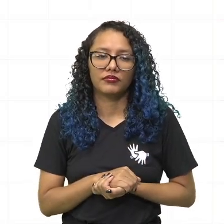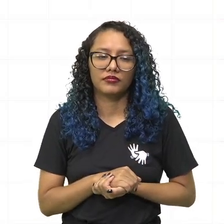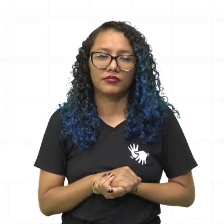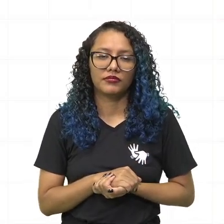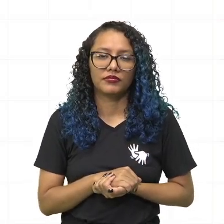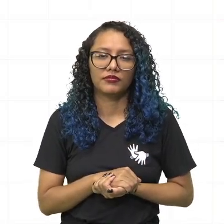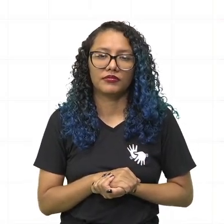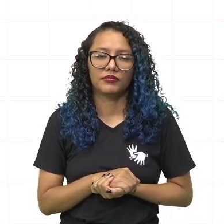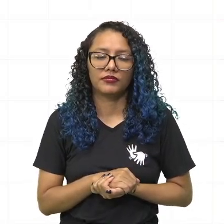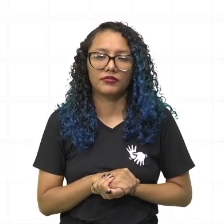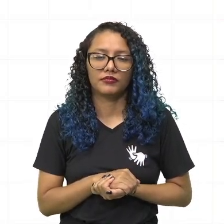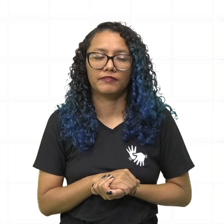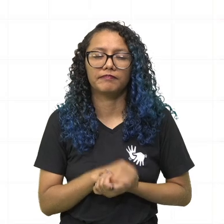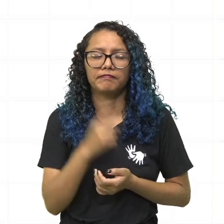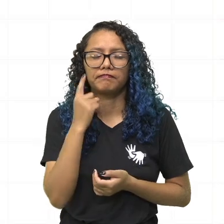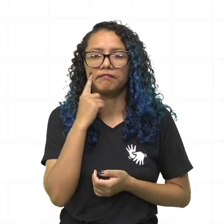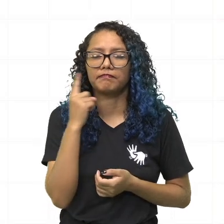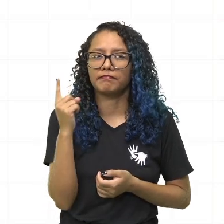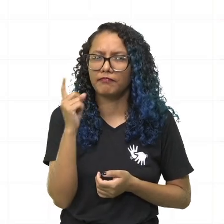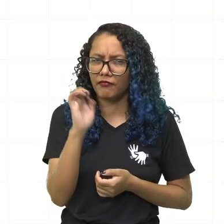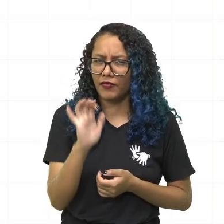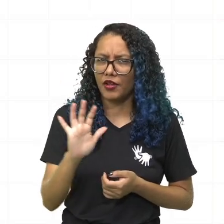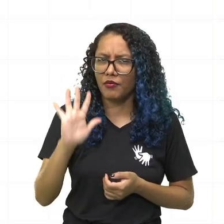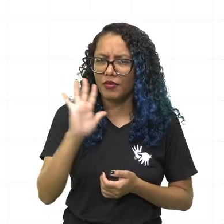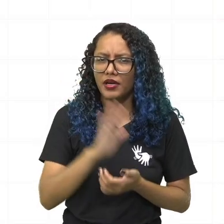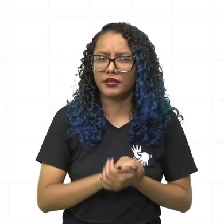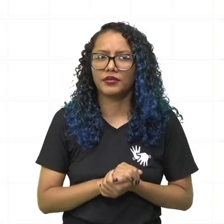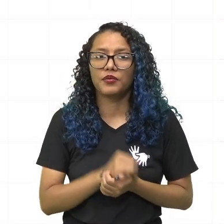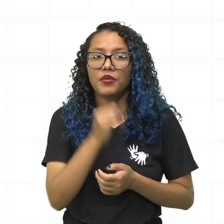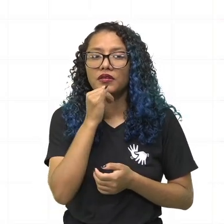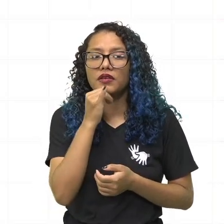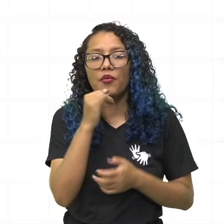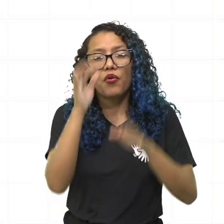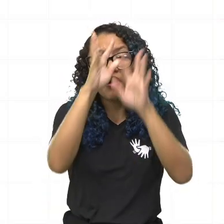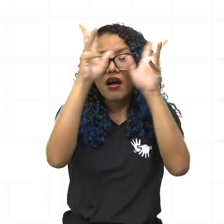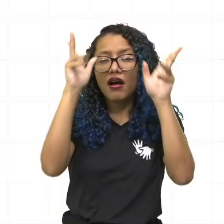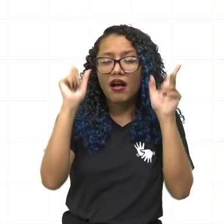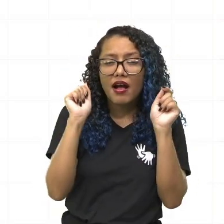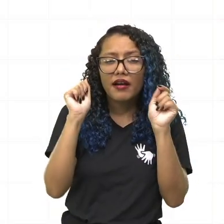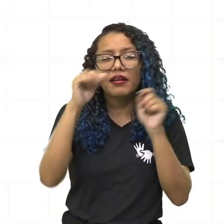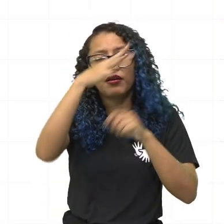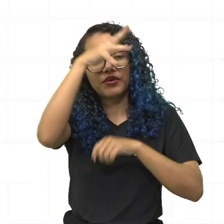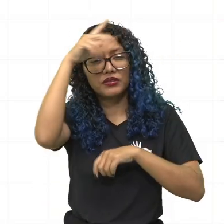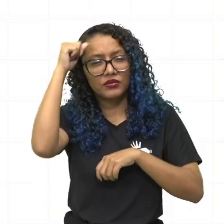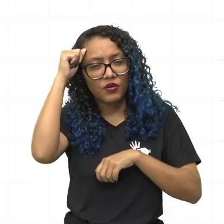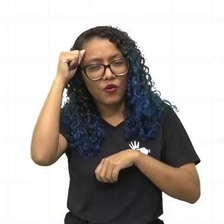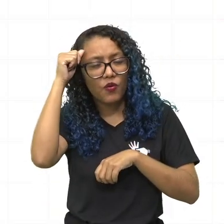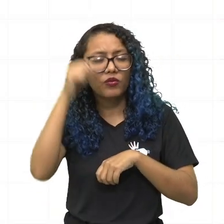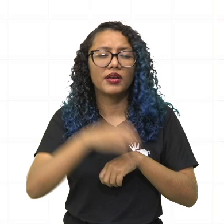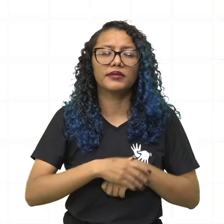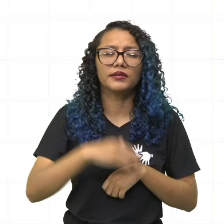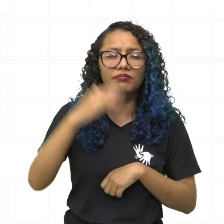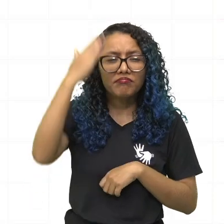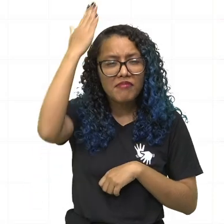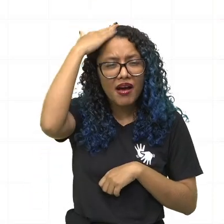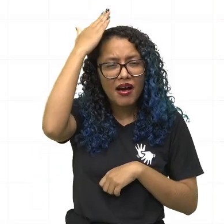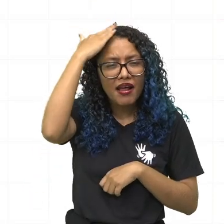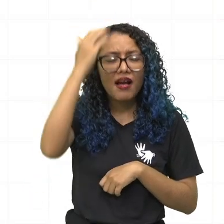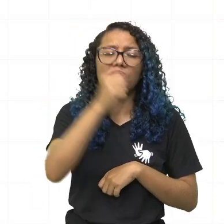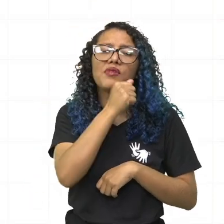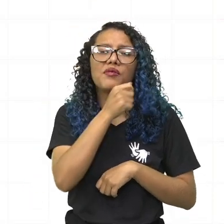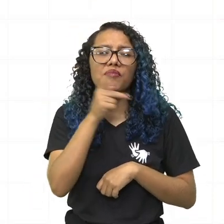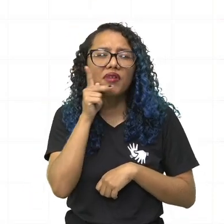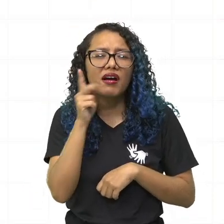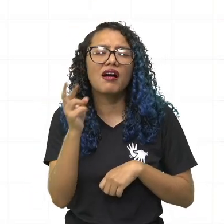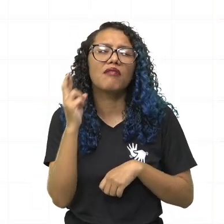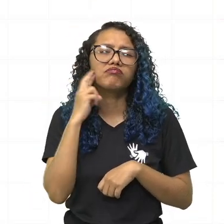essa imagem que aparece aí, né? Ela vai pegar ali o Acre, o Amazonas, o Pará, o Amapá, parte de Roraima, parte de Rondônia, né,